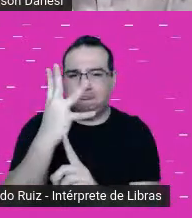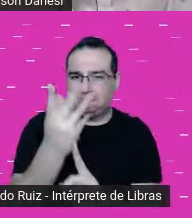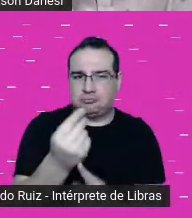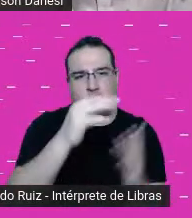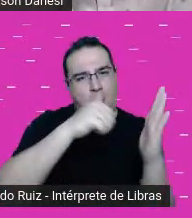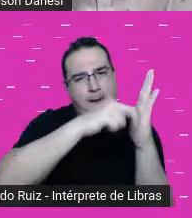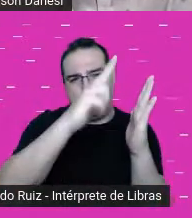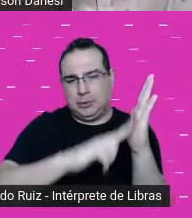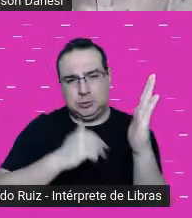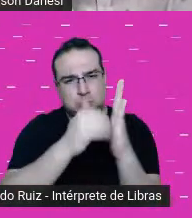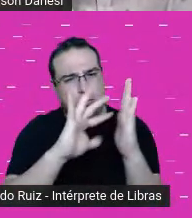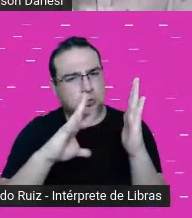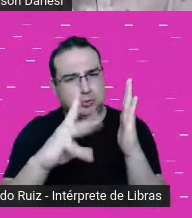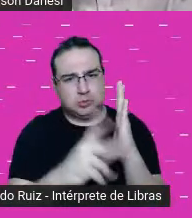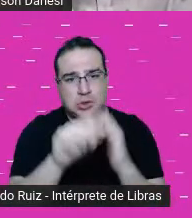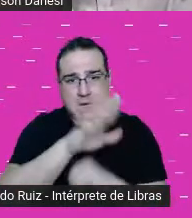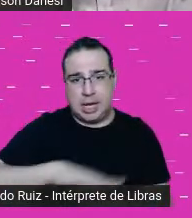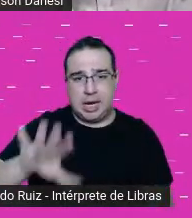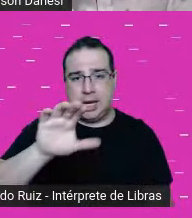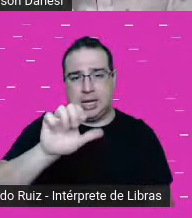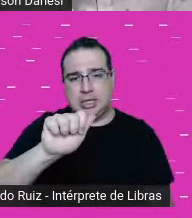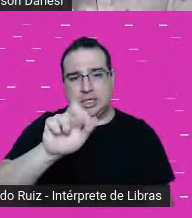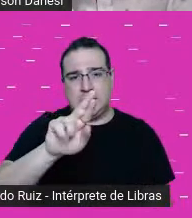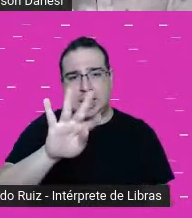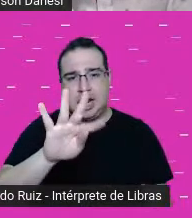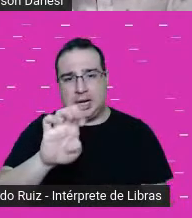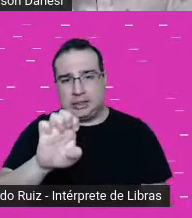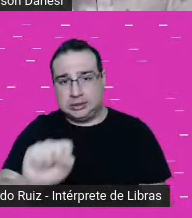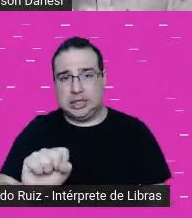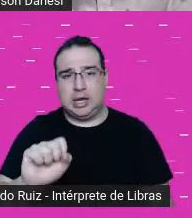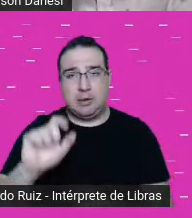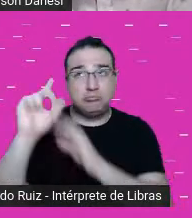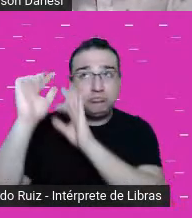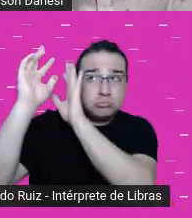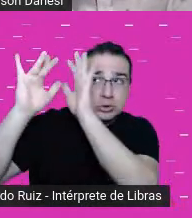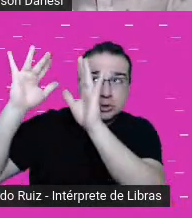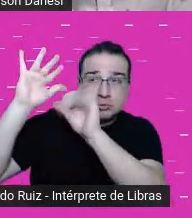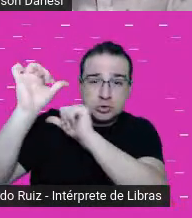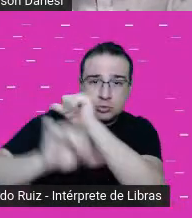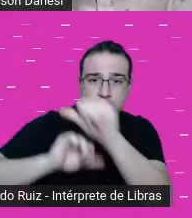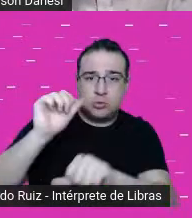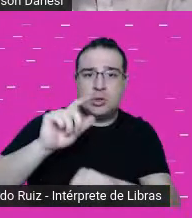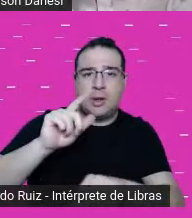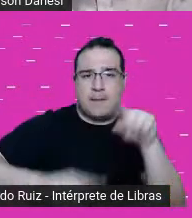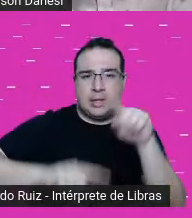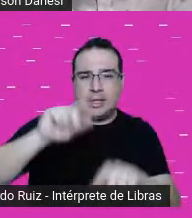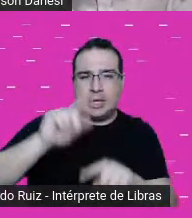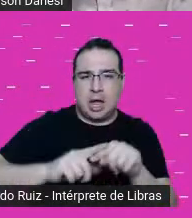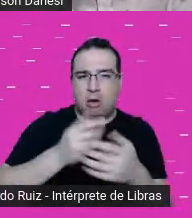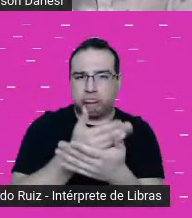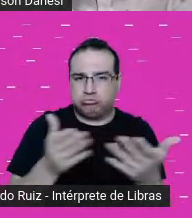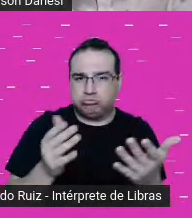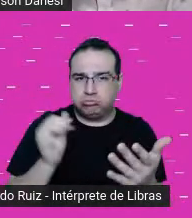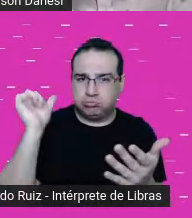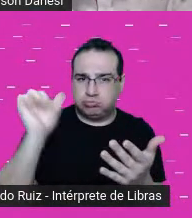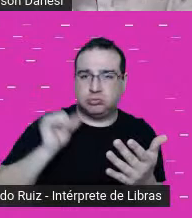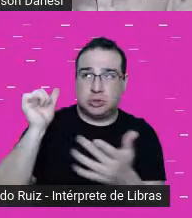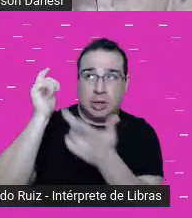seja, é a materialização de um pensamento, de uma ideia. E eu acho que o